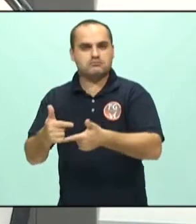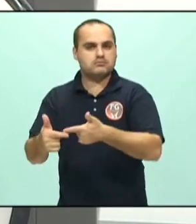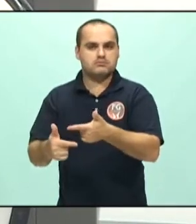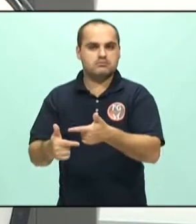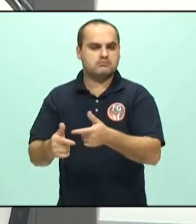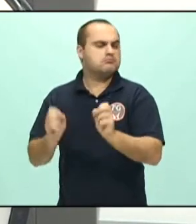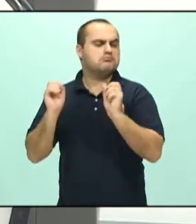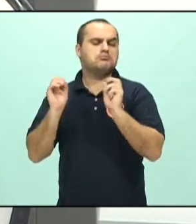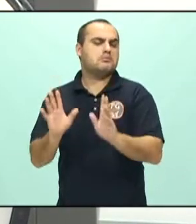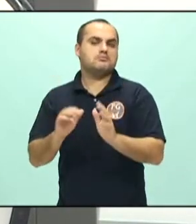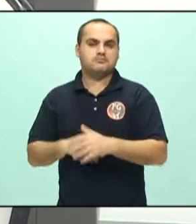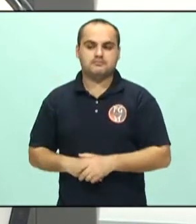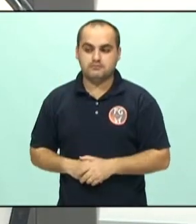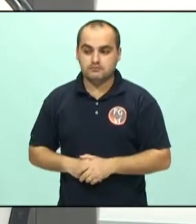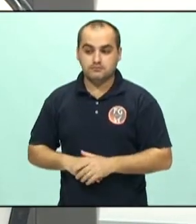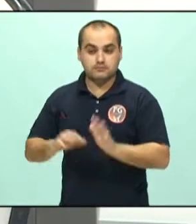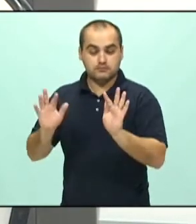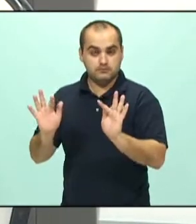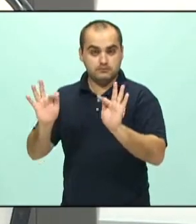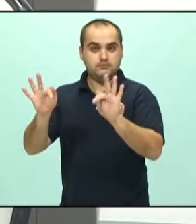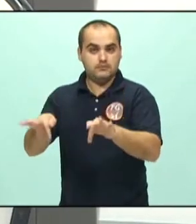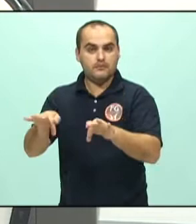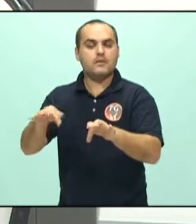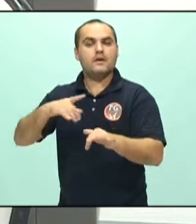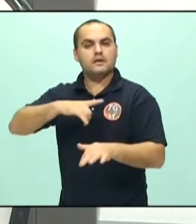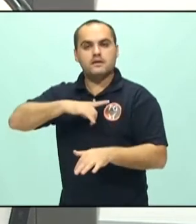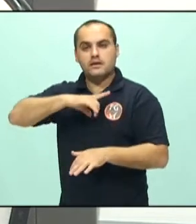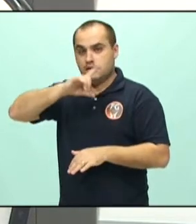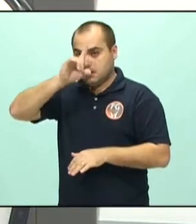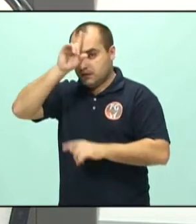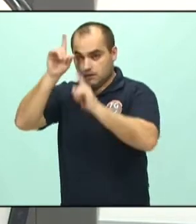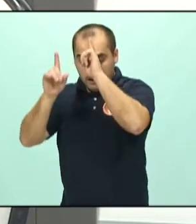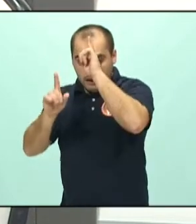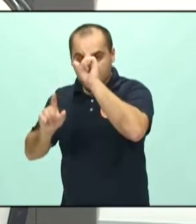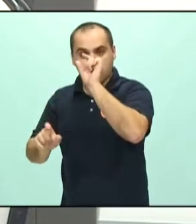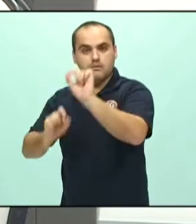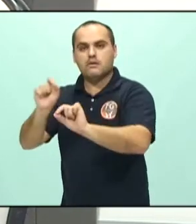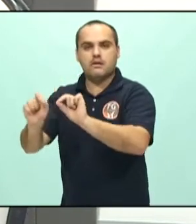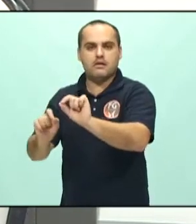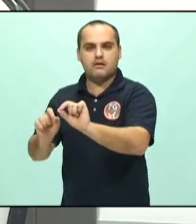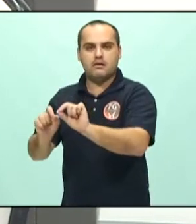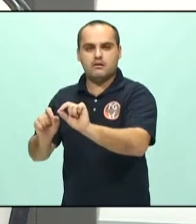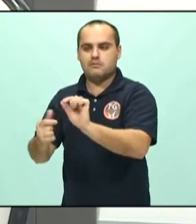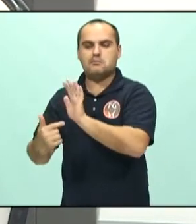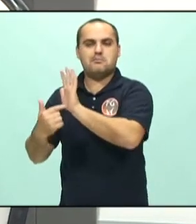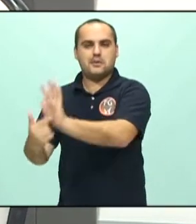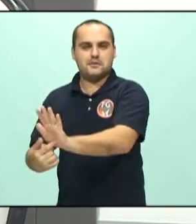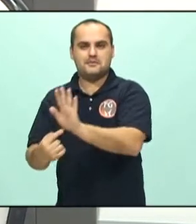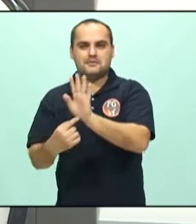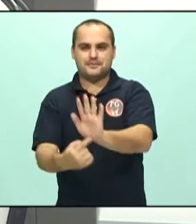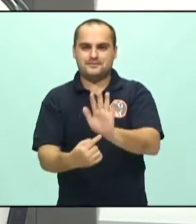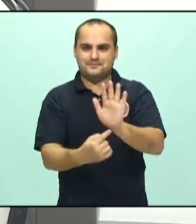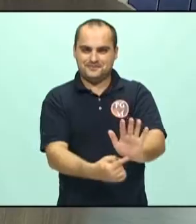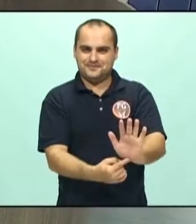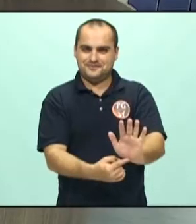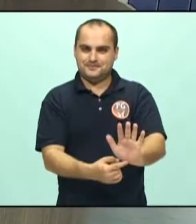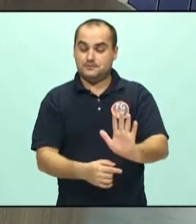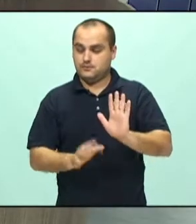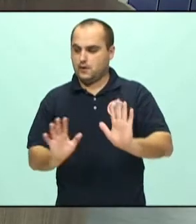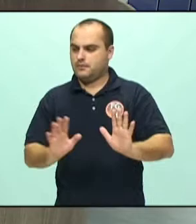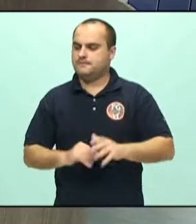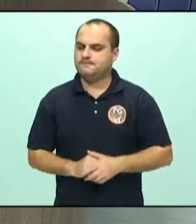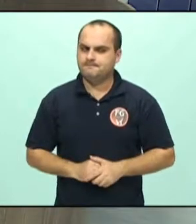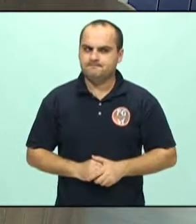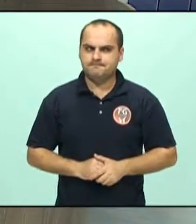teve aquela ideia de contemplar a questão das exposições. Então, espera aí, a gente pode agregar algo mais